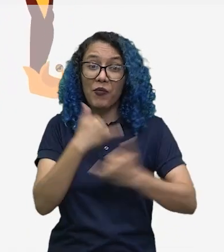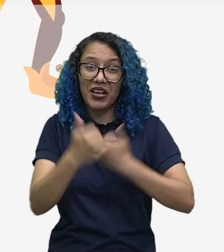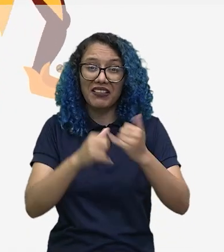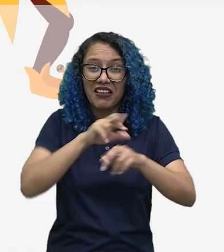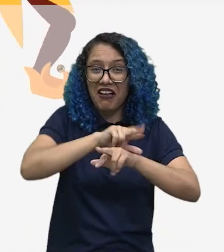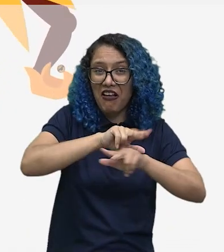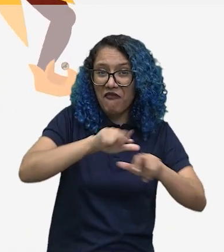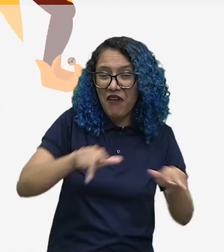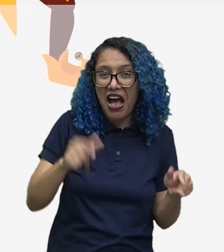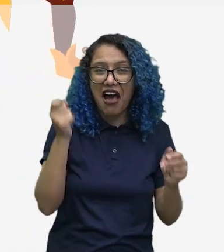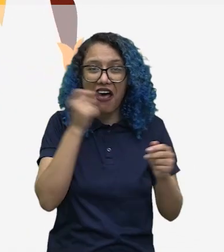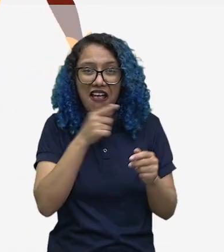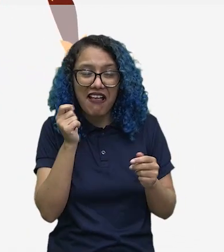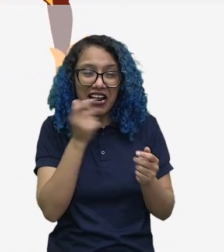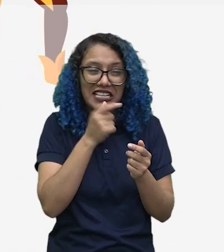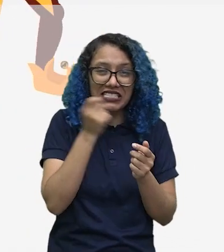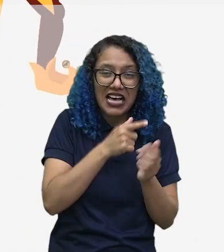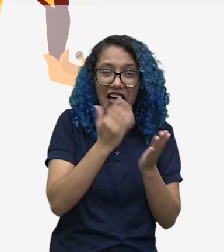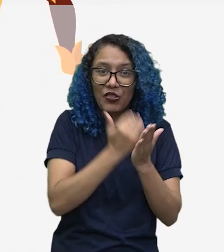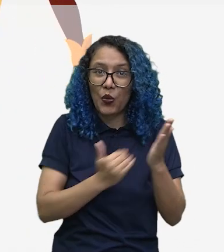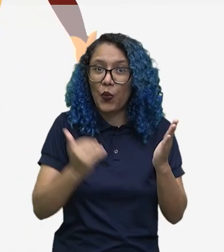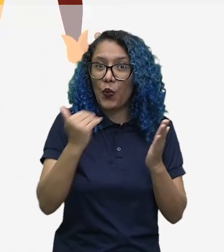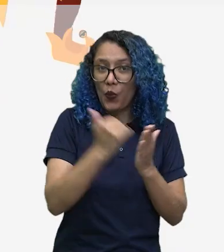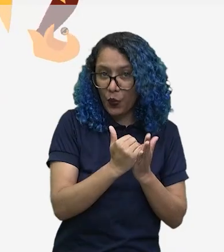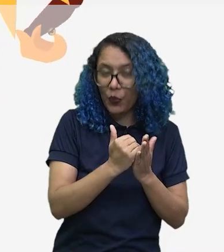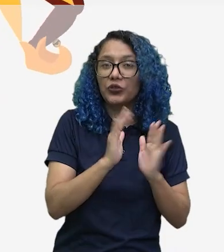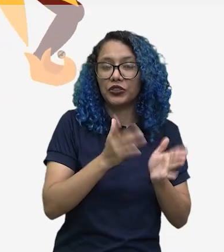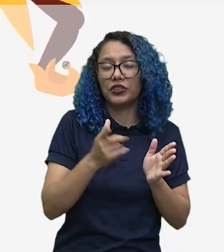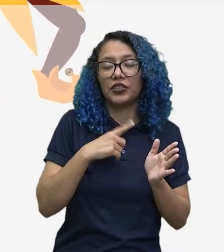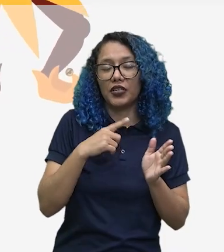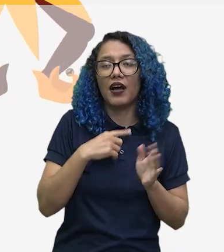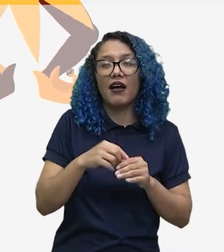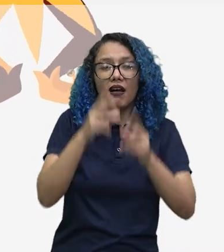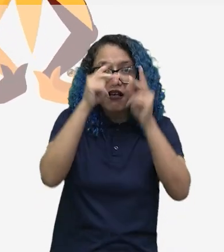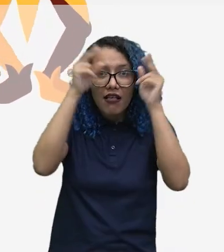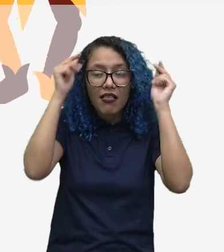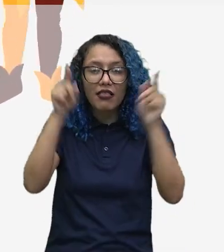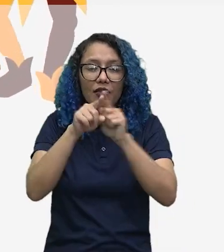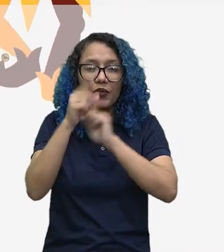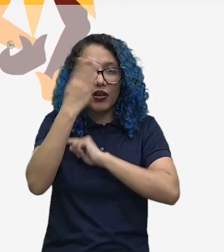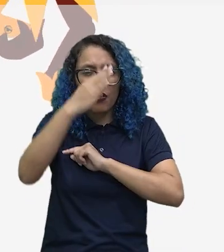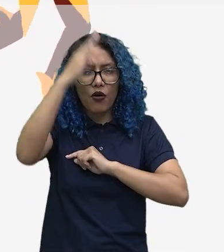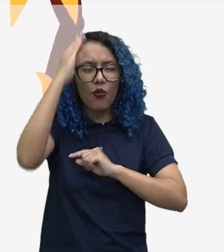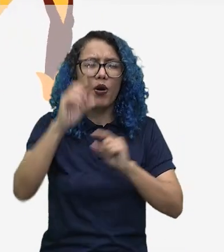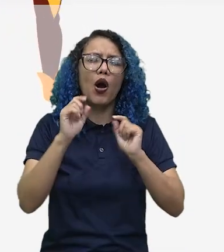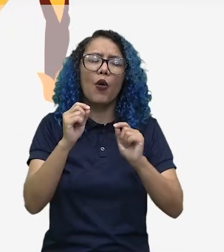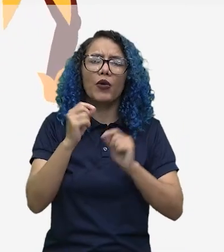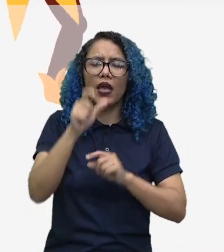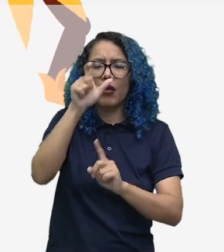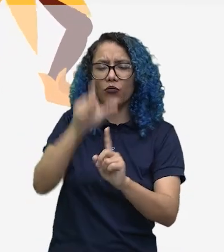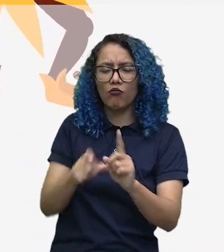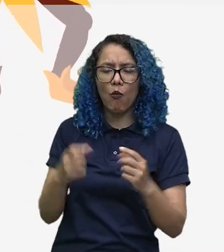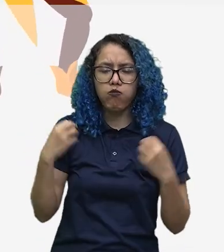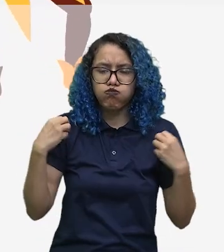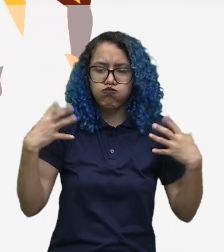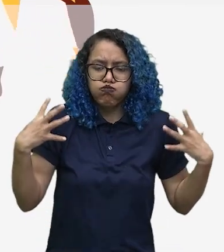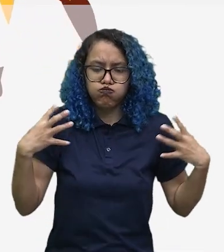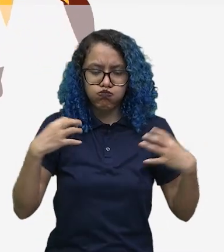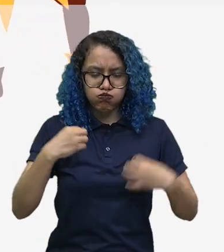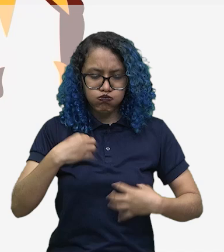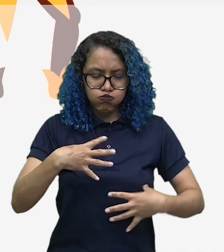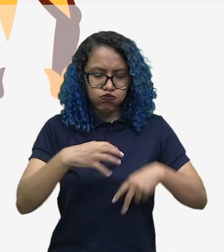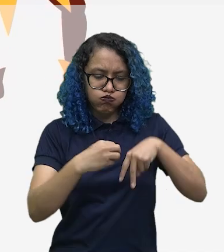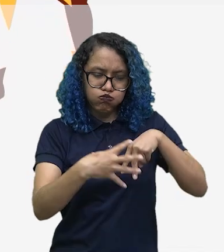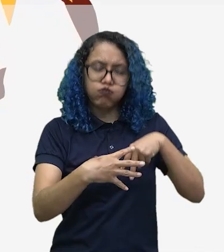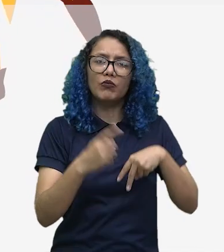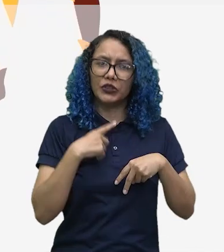truques, imitações e exageros cômicos. Na Grécia e em Roma, personagens bufões apareciam